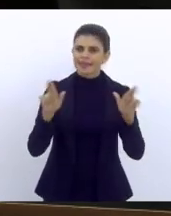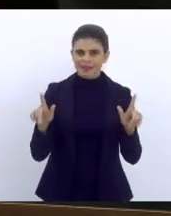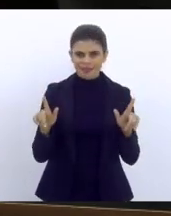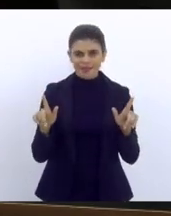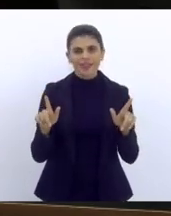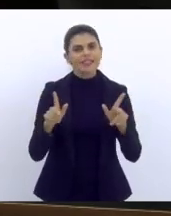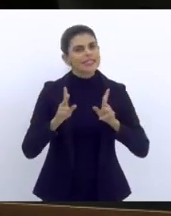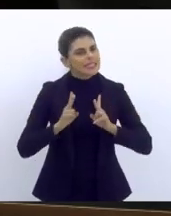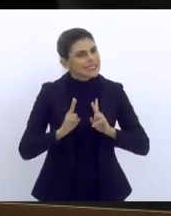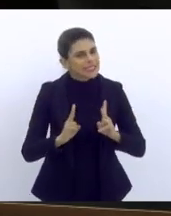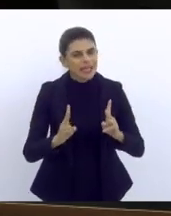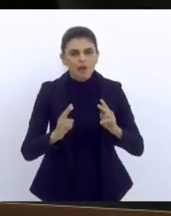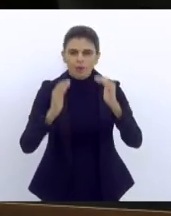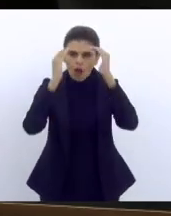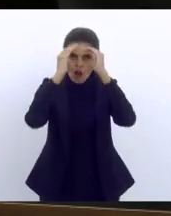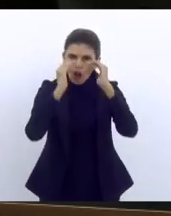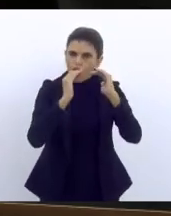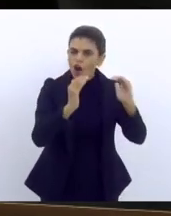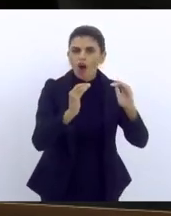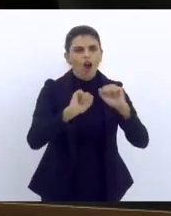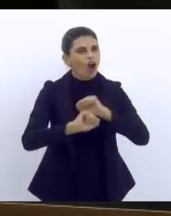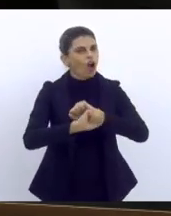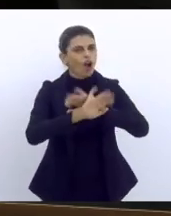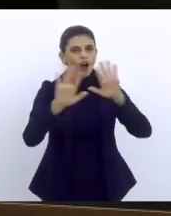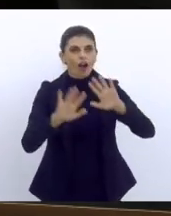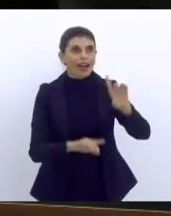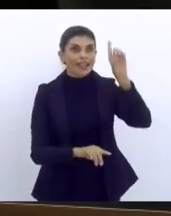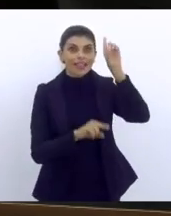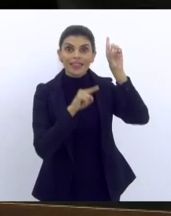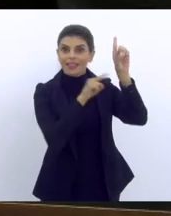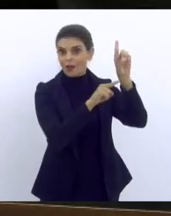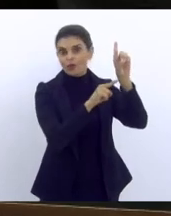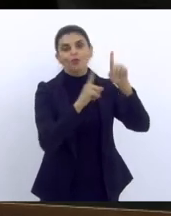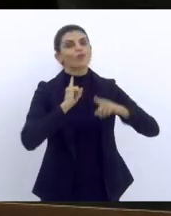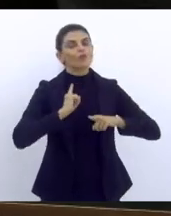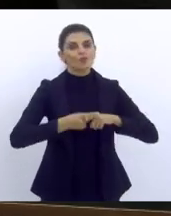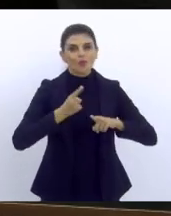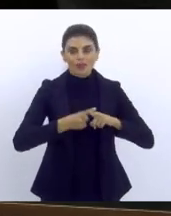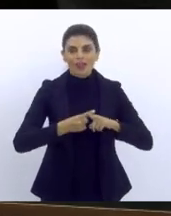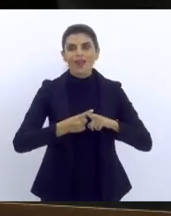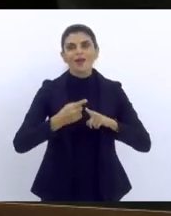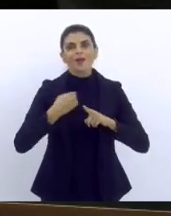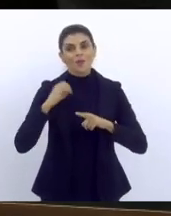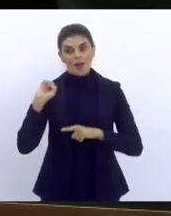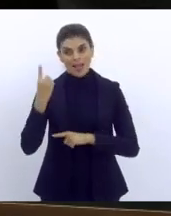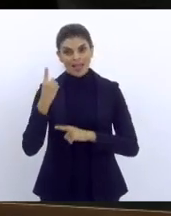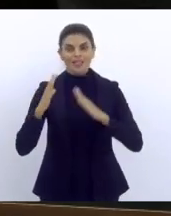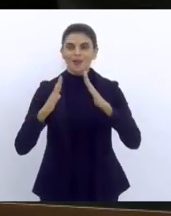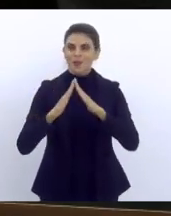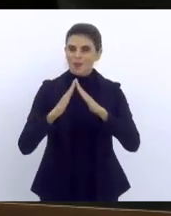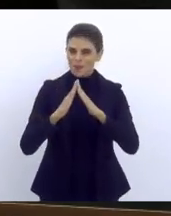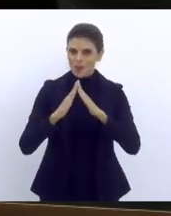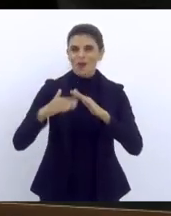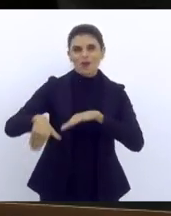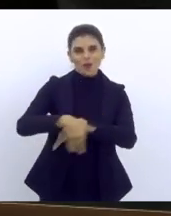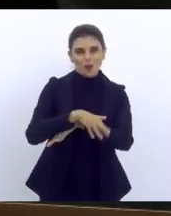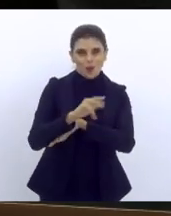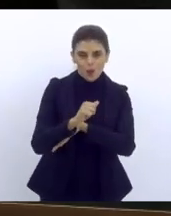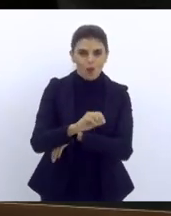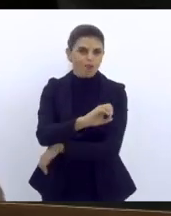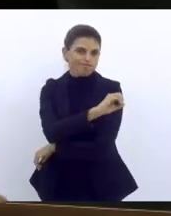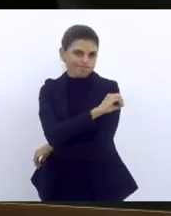assim, toda honra, toda glória, a gente tem que dar para Deus, porque... Como que um morador de rua, ex-drogado,